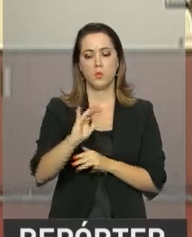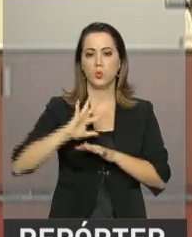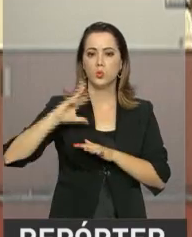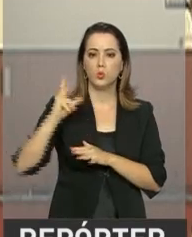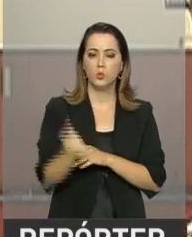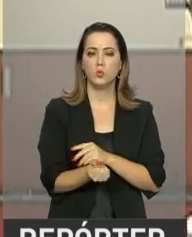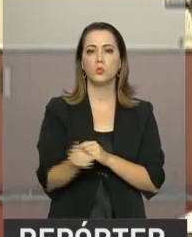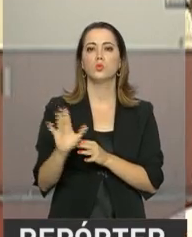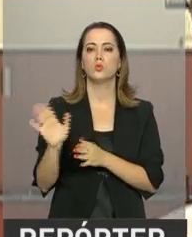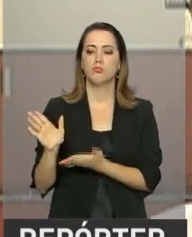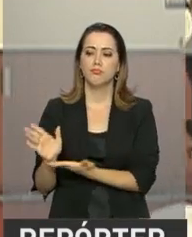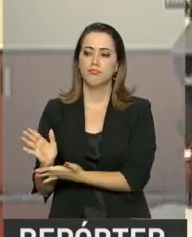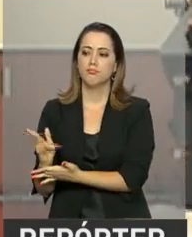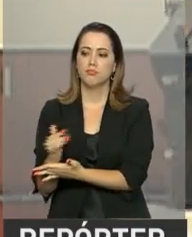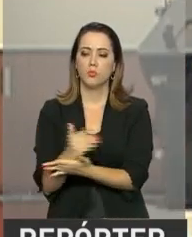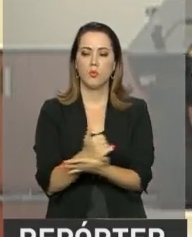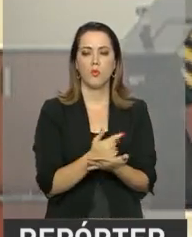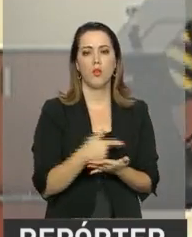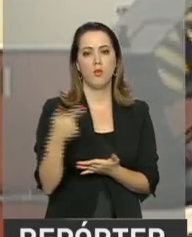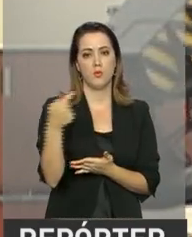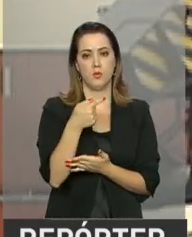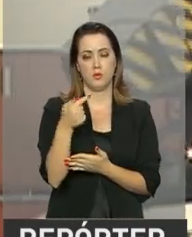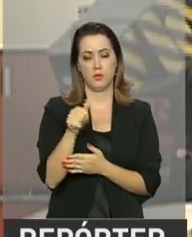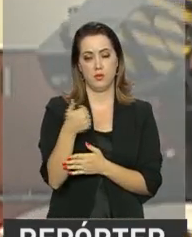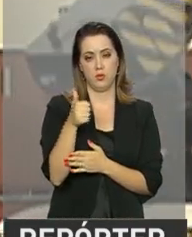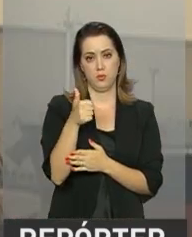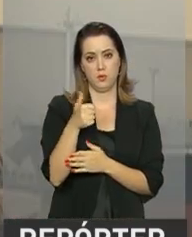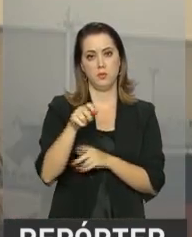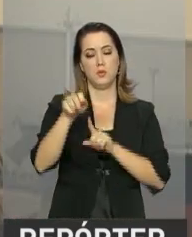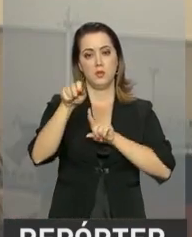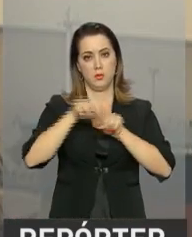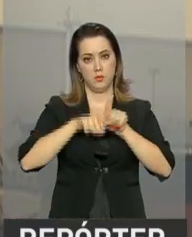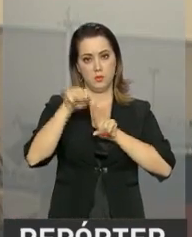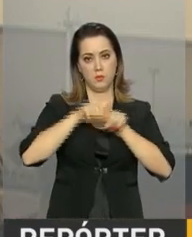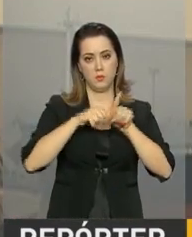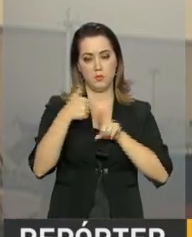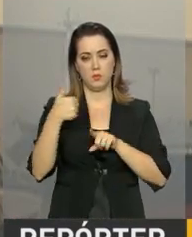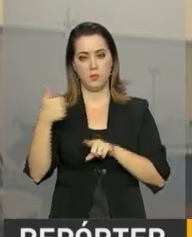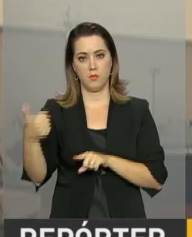período, comparado aos 7 primeiros meses de 2015, caiu